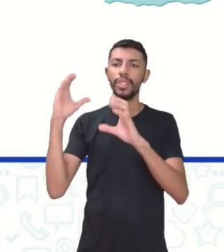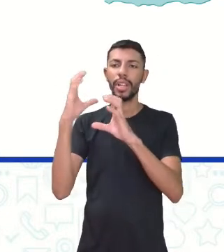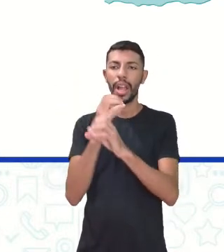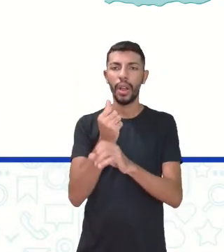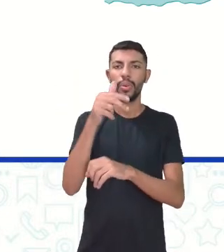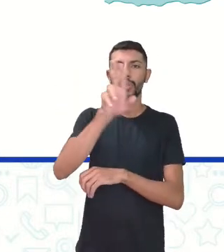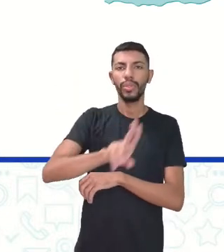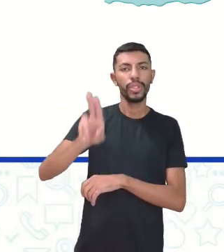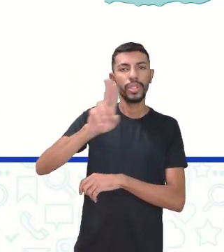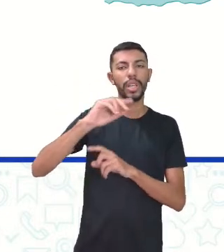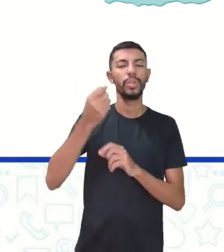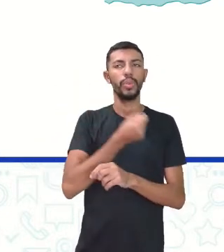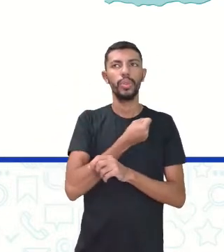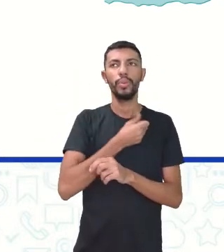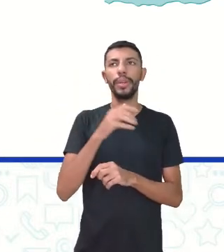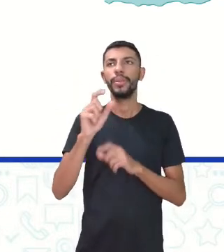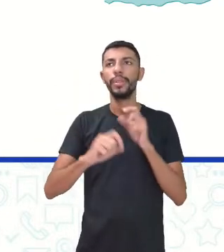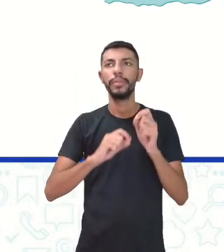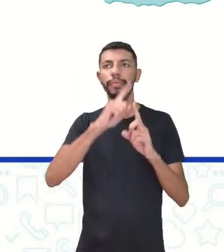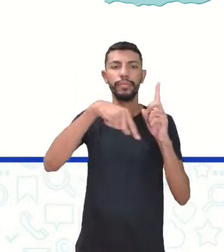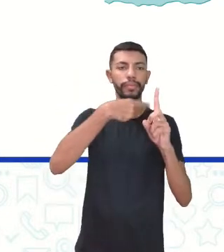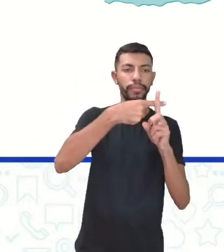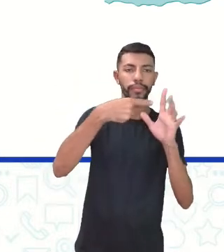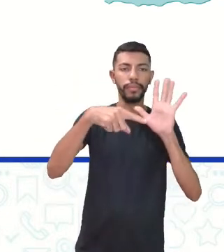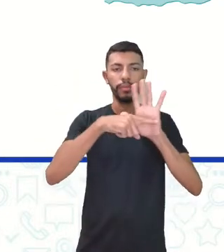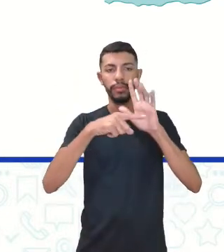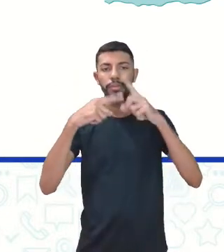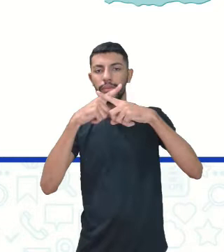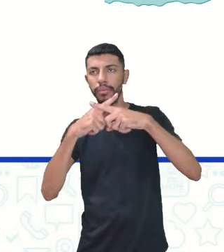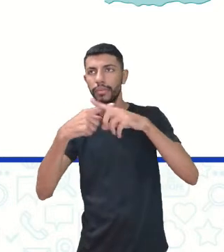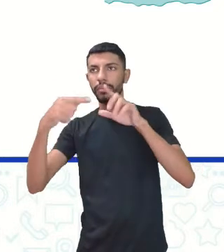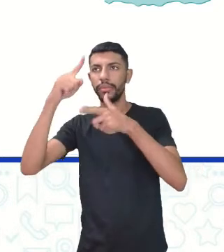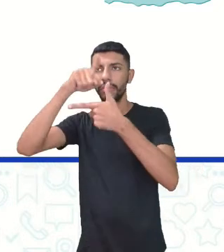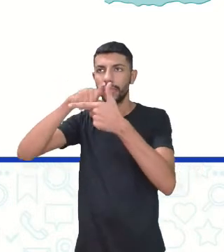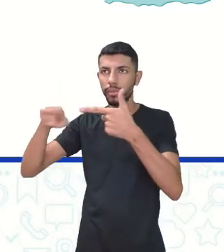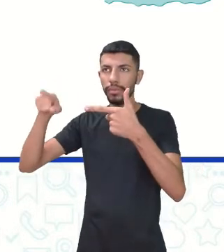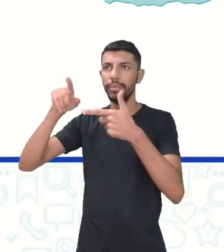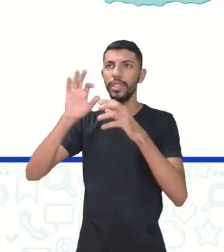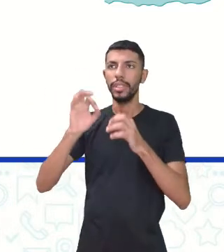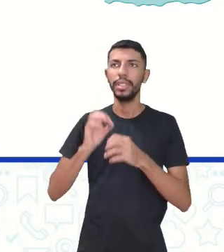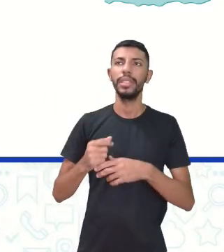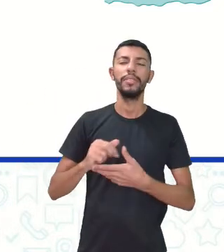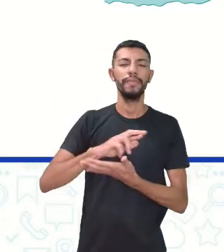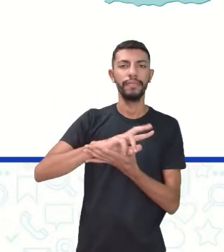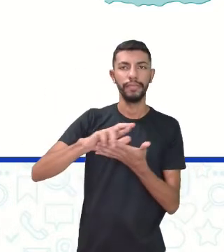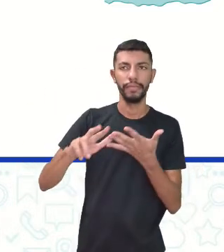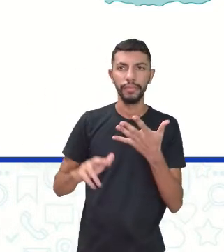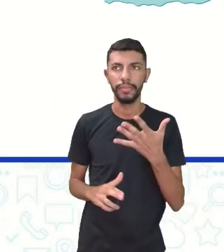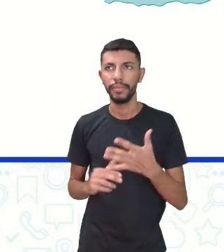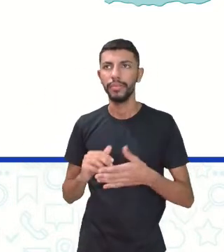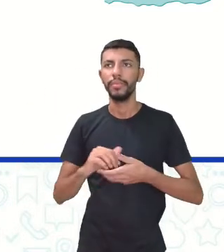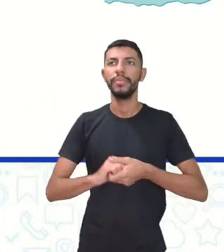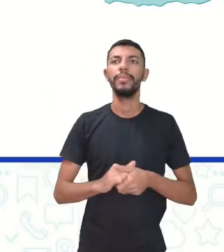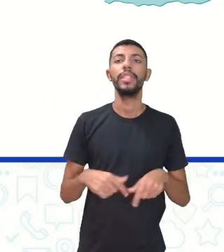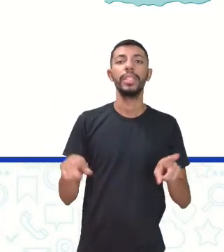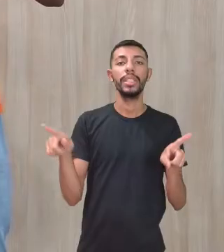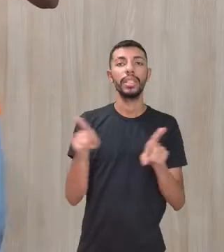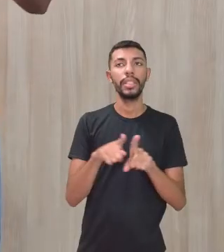né? Adição, subtração, multiplicação, divisão, potenciação, radiciação,